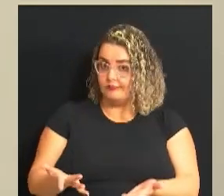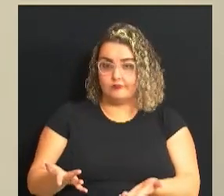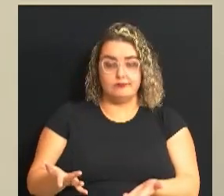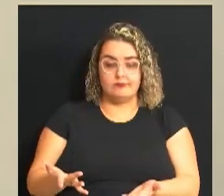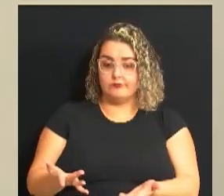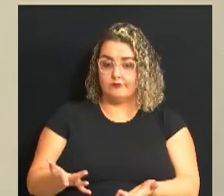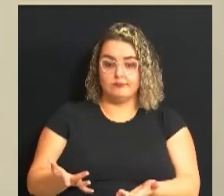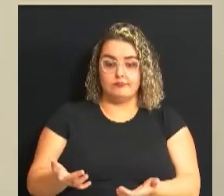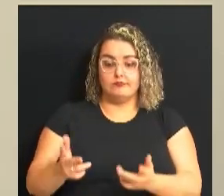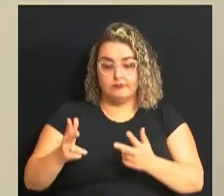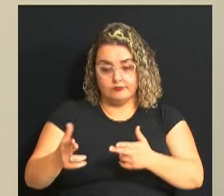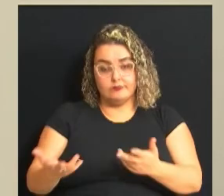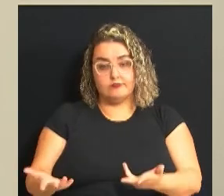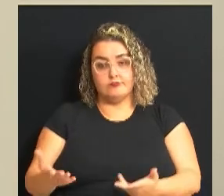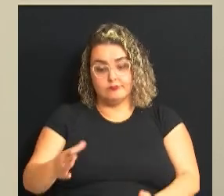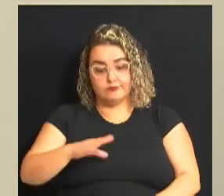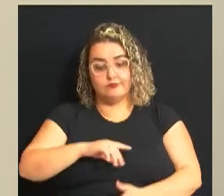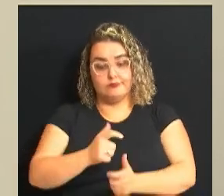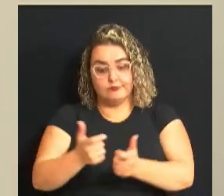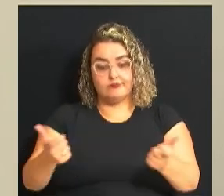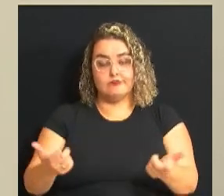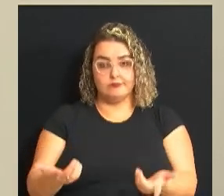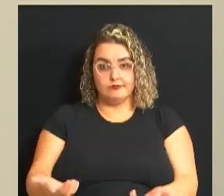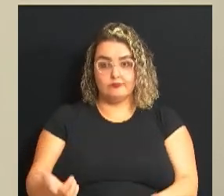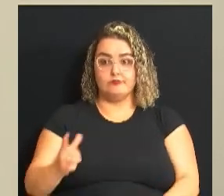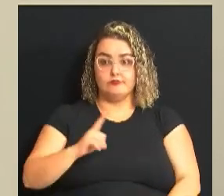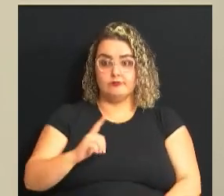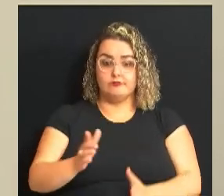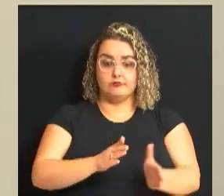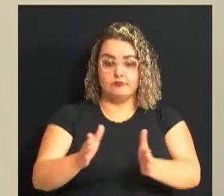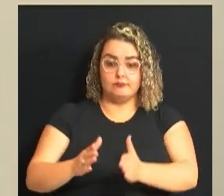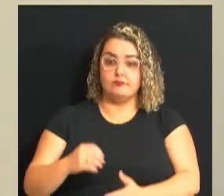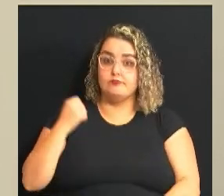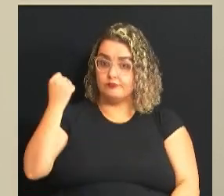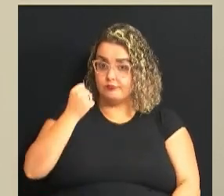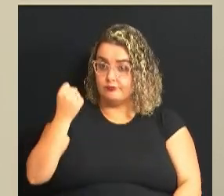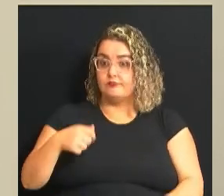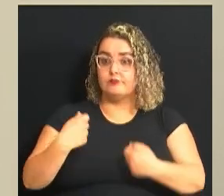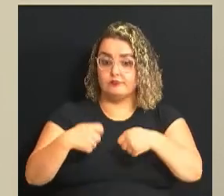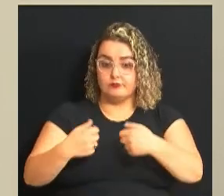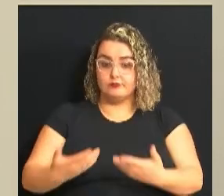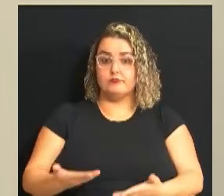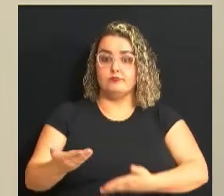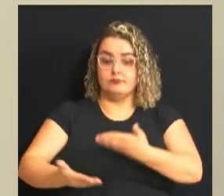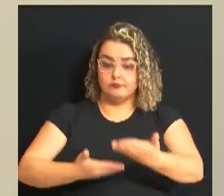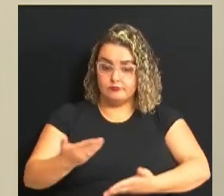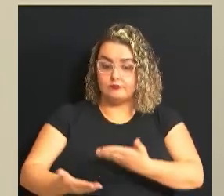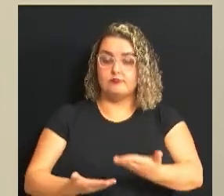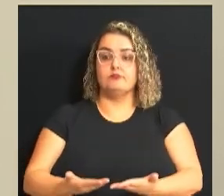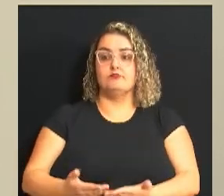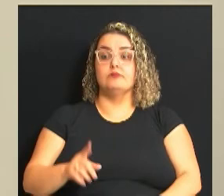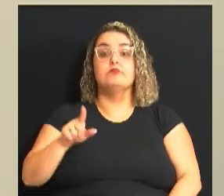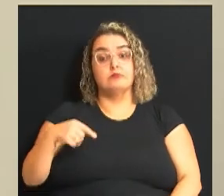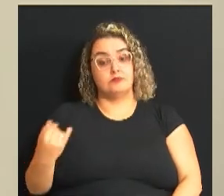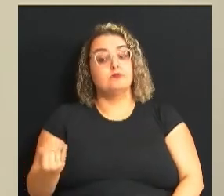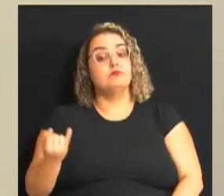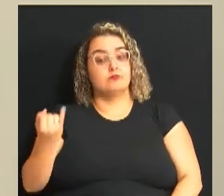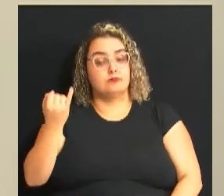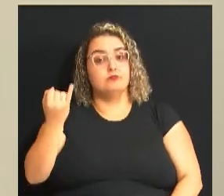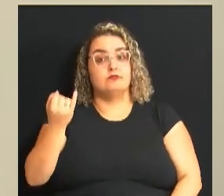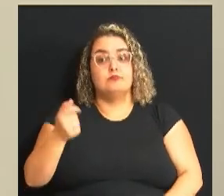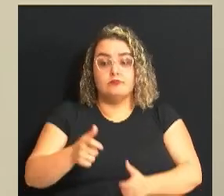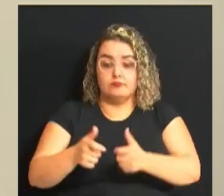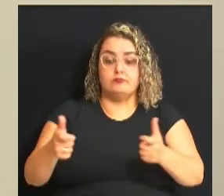mesmo na nossa grande cidade, nós temos aí situações graves que precisam ser tratadas, e é muito importante este aumento